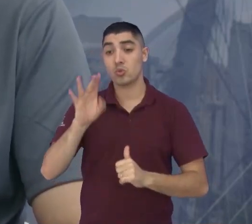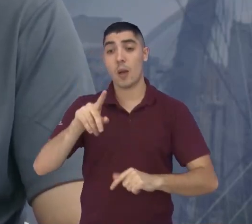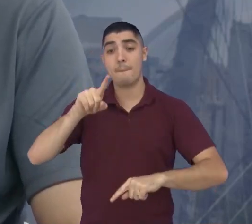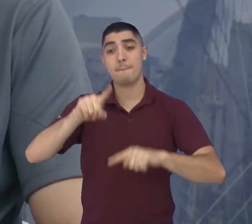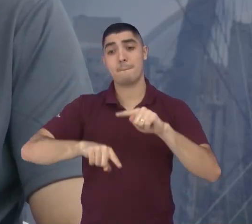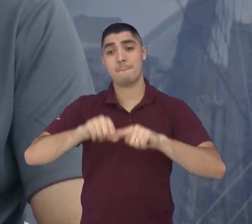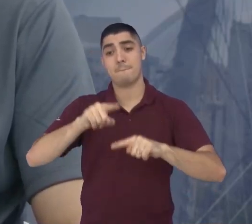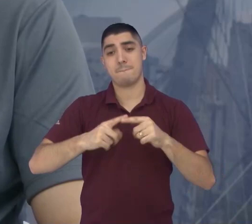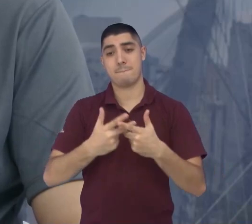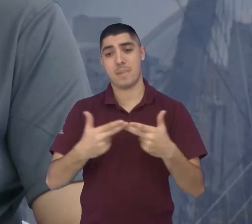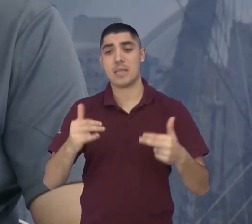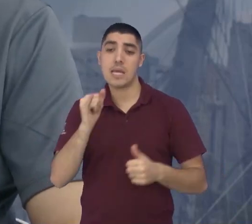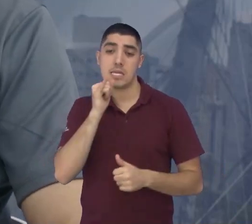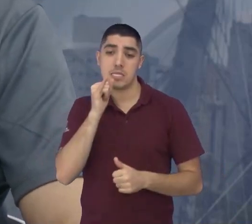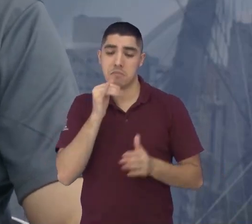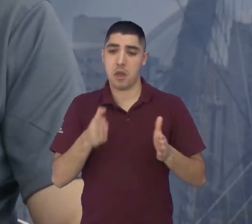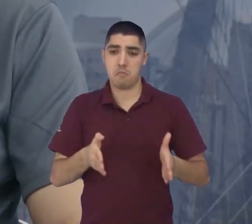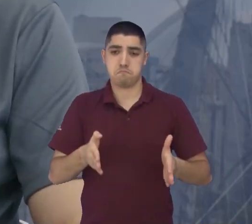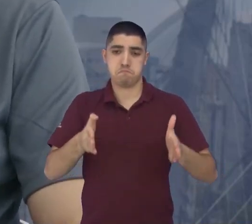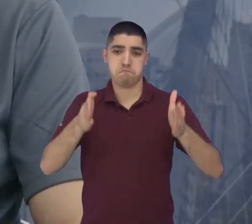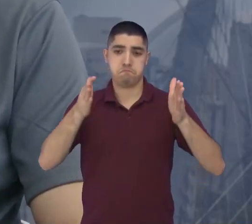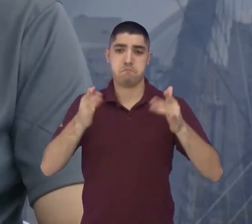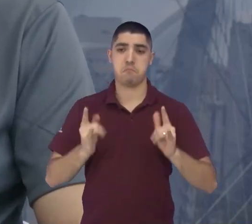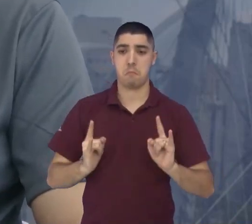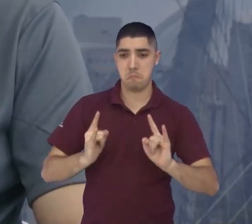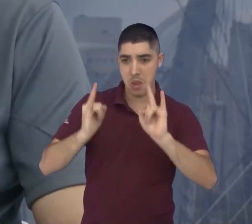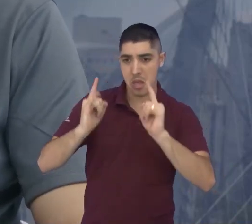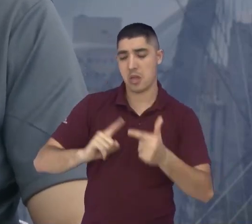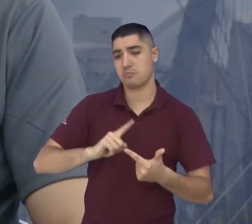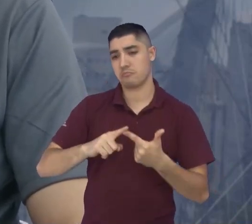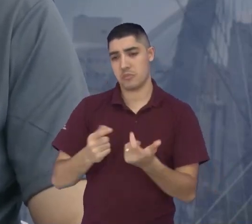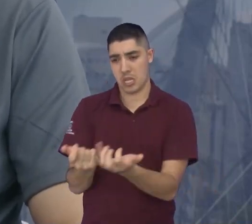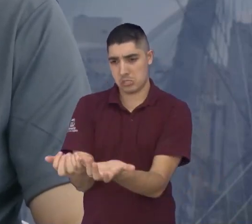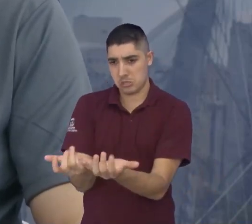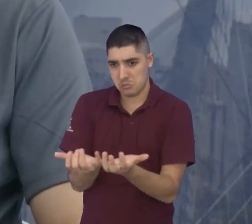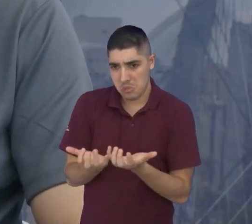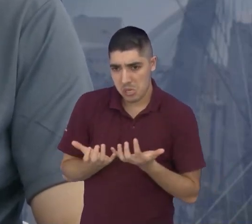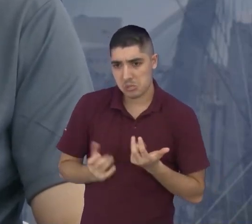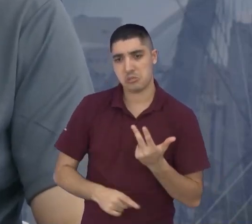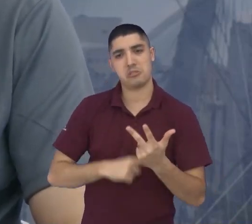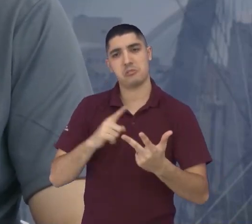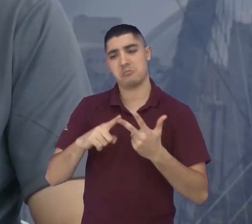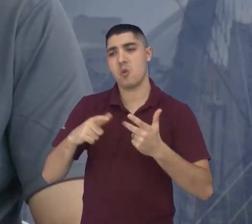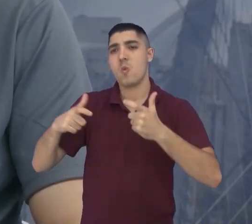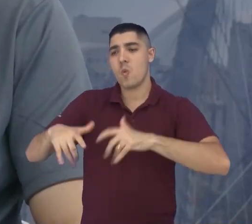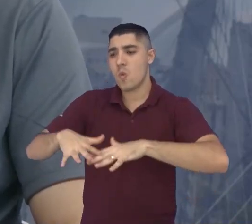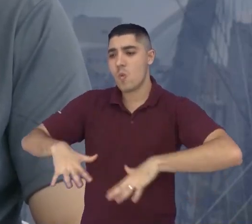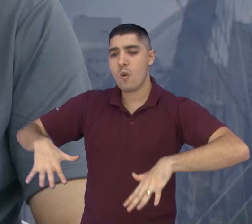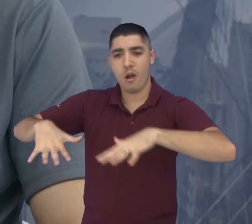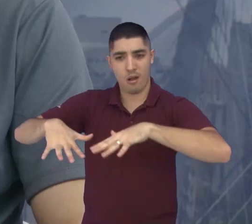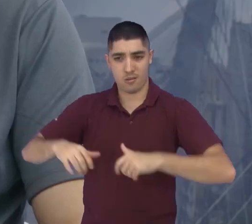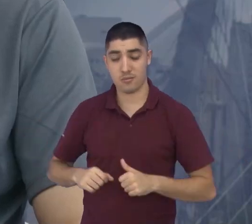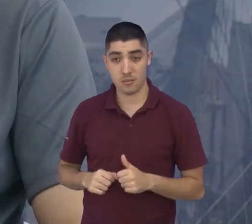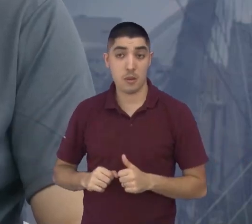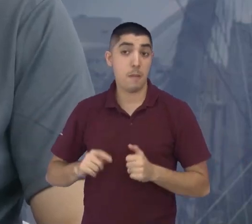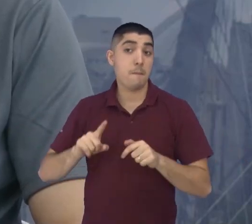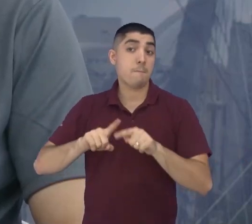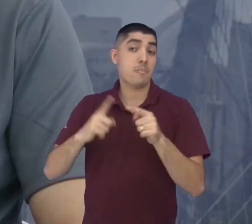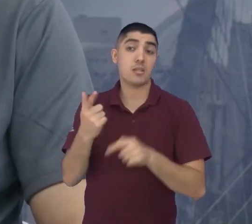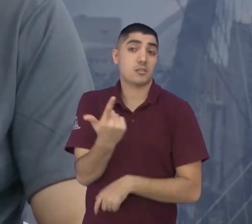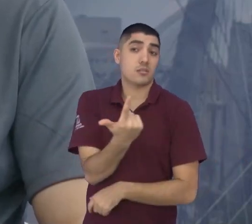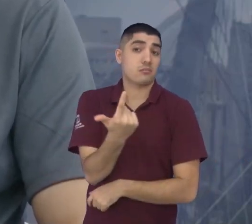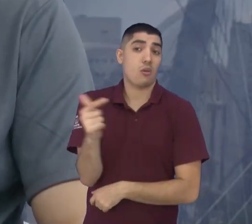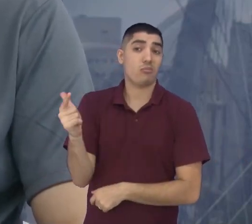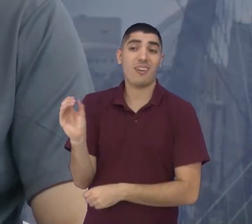materiais, prédios, né, jardins, áreas, né, e não tínhamos até então